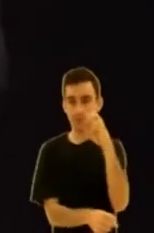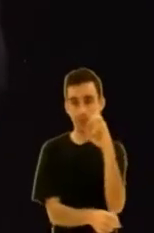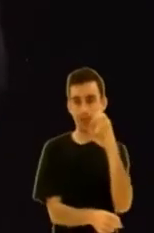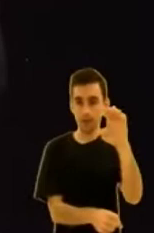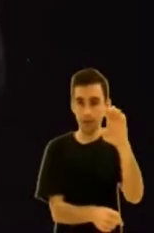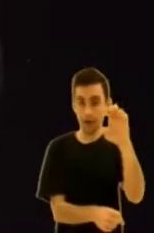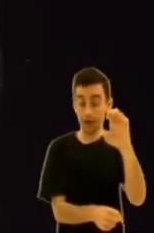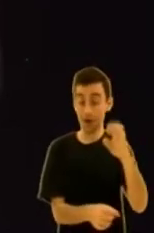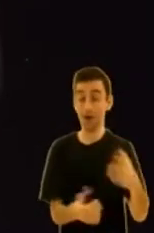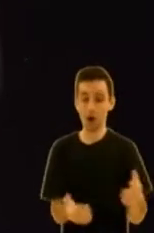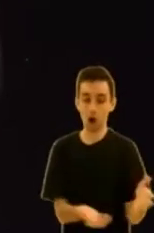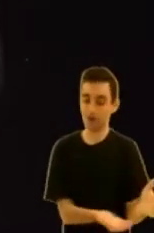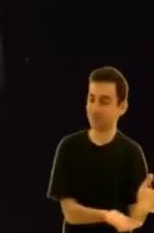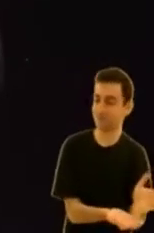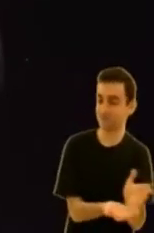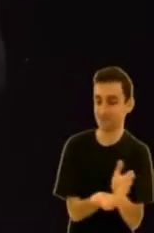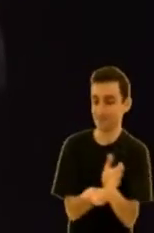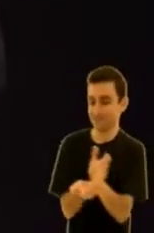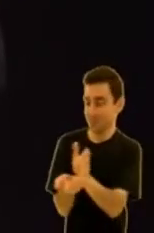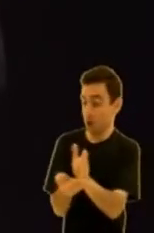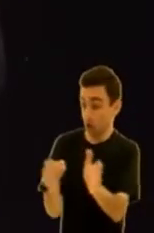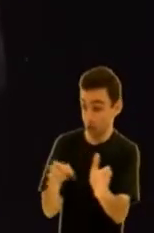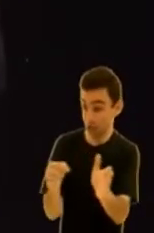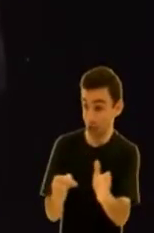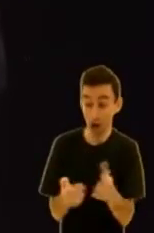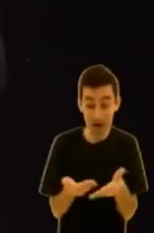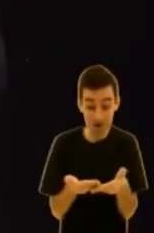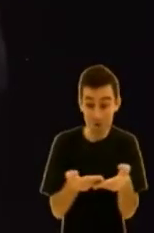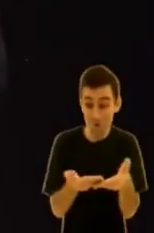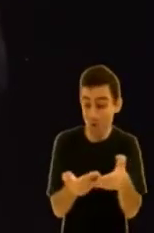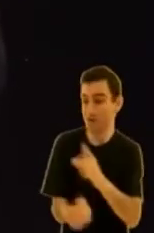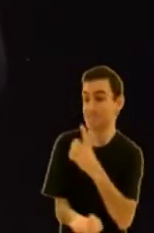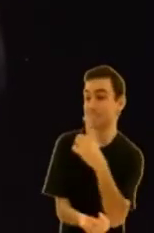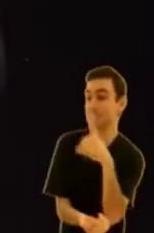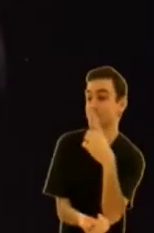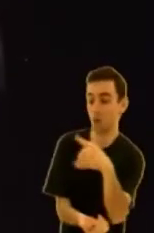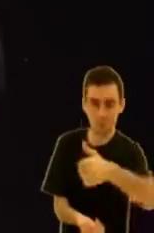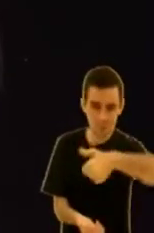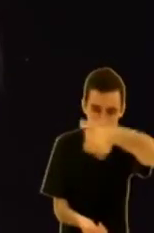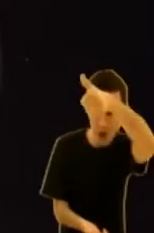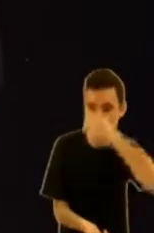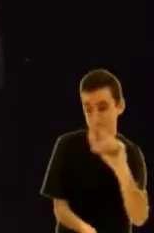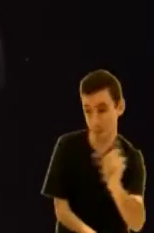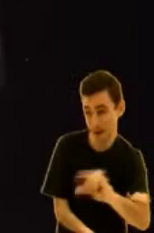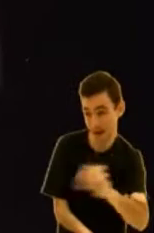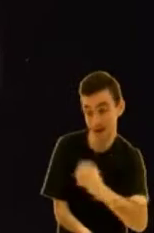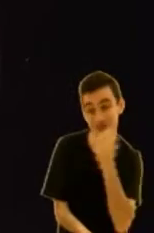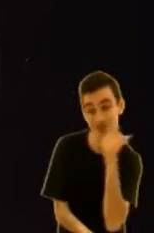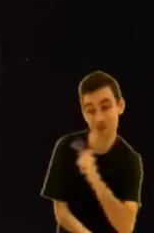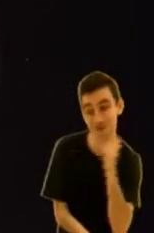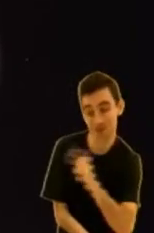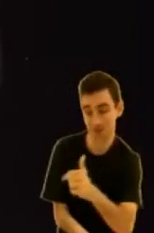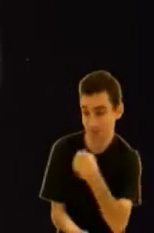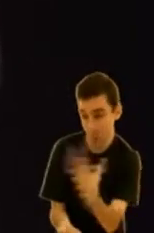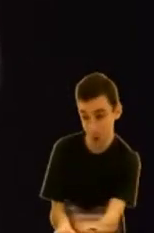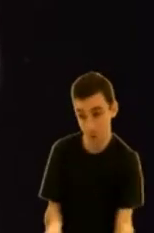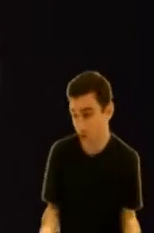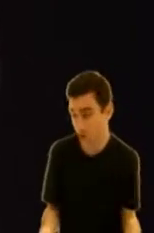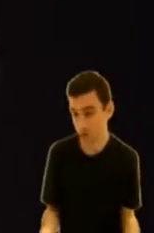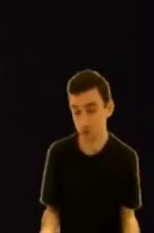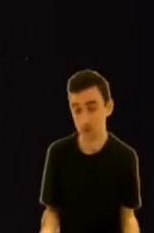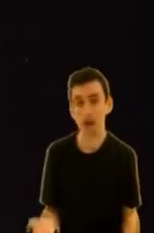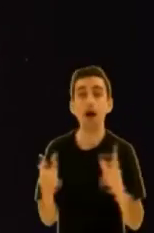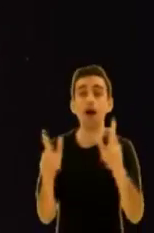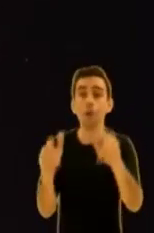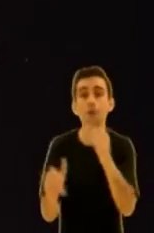aqui uma lancha a diesel, muito mais econômica, muito mais vantajosa. Assim é a primeira edição dos ônibus. Nós